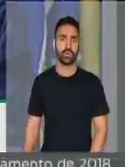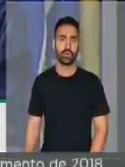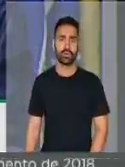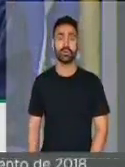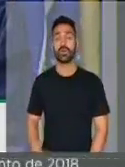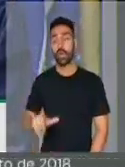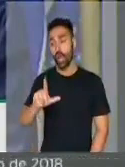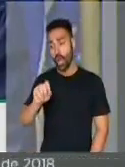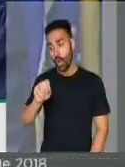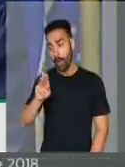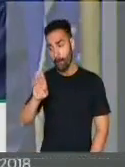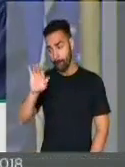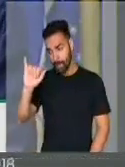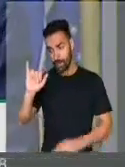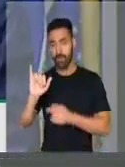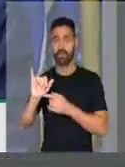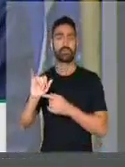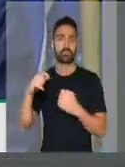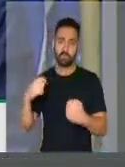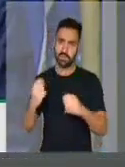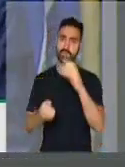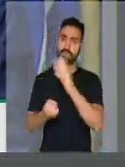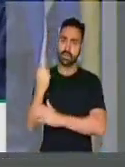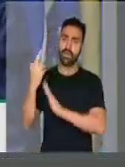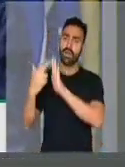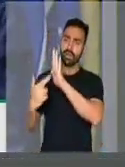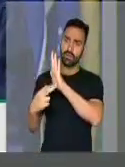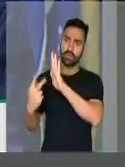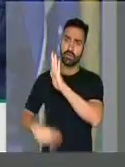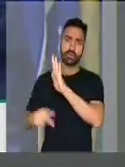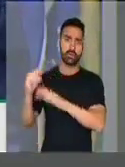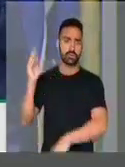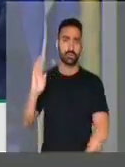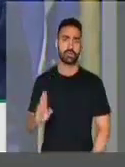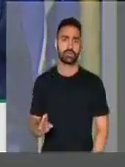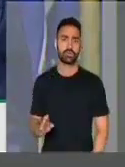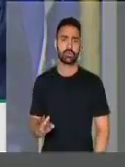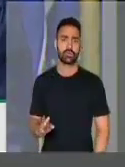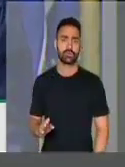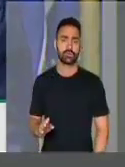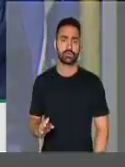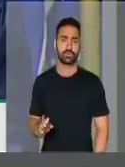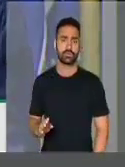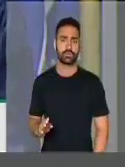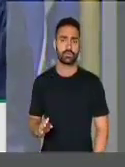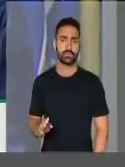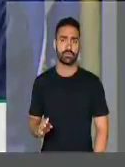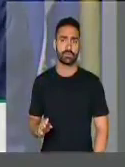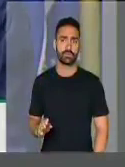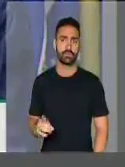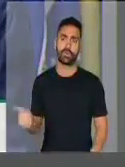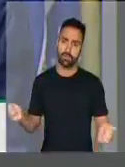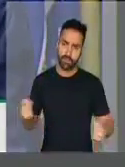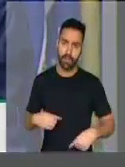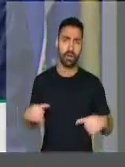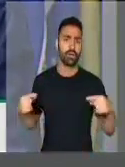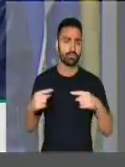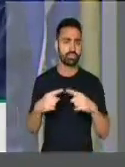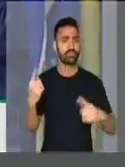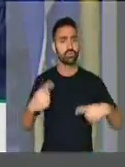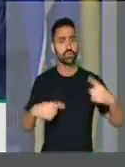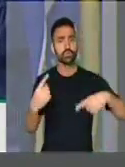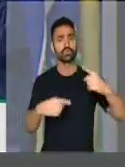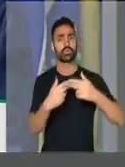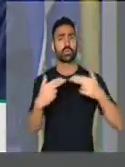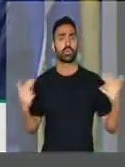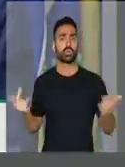ser urgentemente regulamentado no Brasil, para que a gente tenha condições de discutir algo